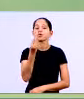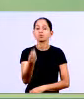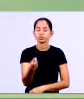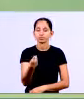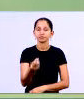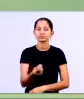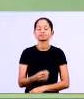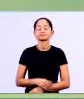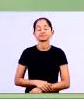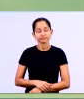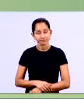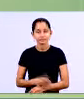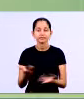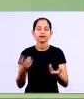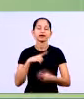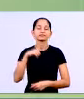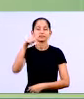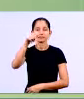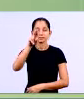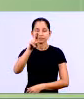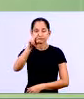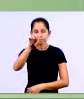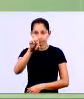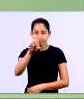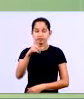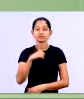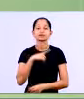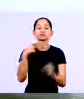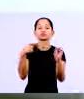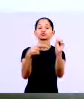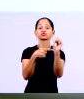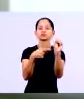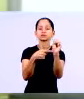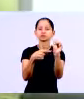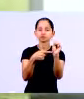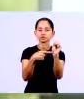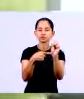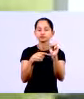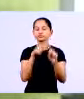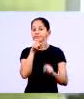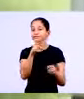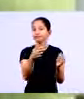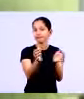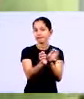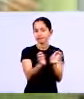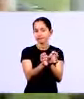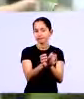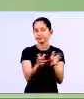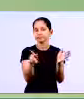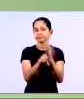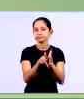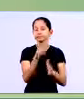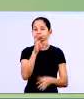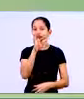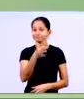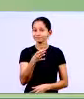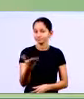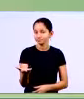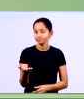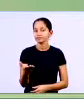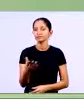sequência, eu tenho um substantivo, certo? Quando eu falo, mas eu